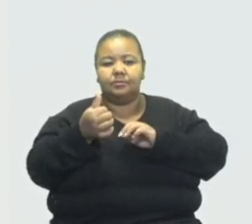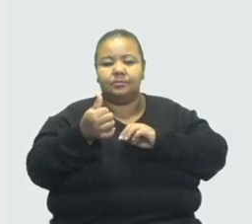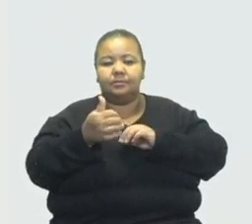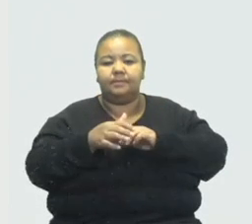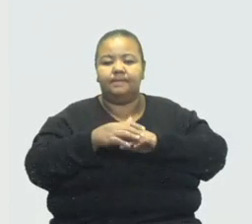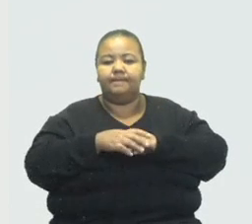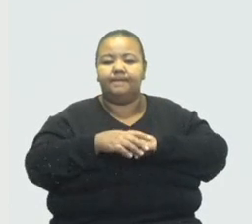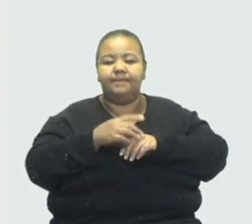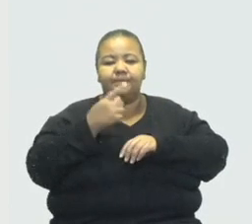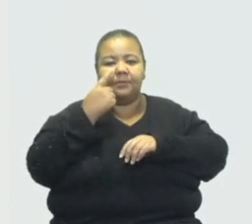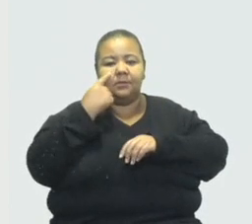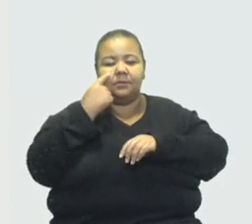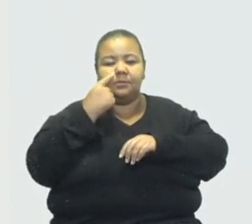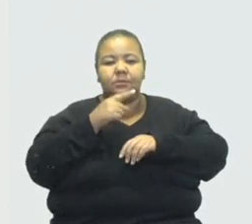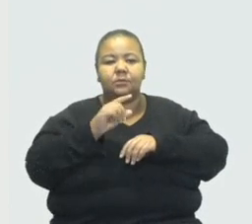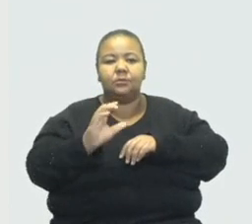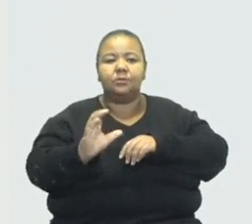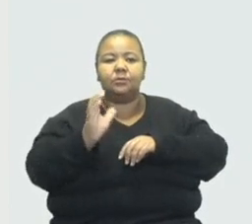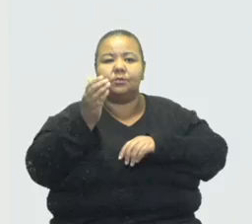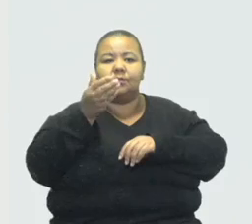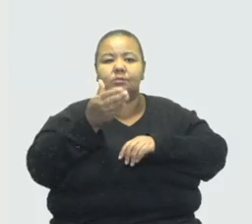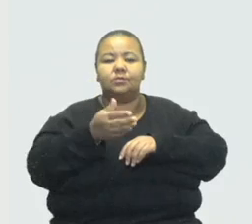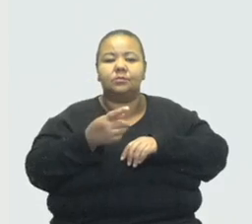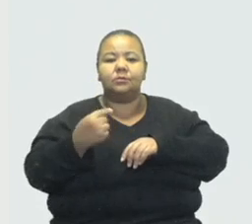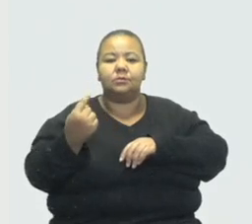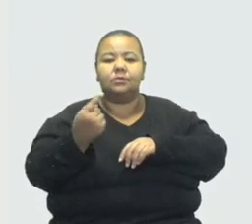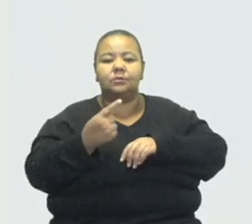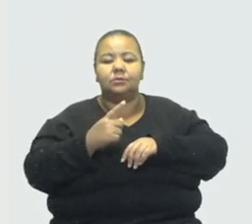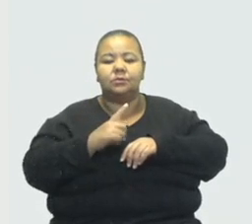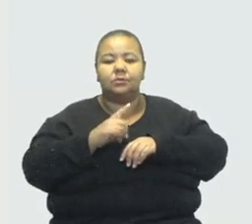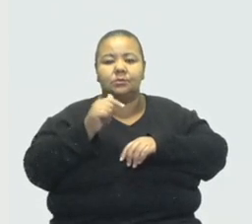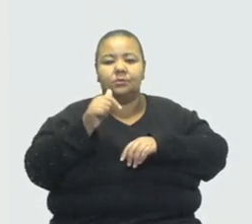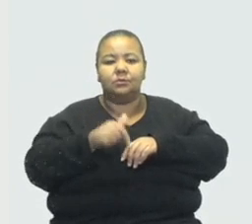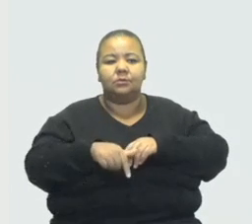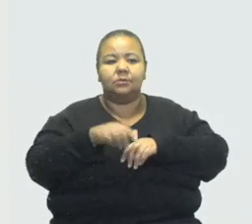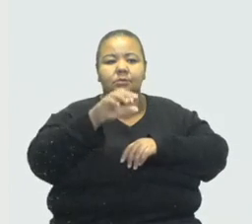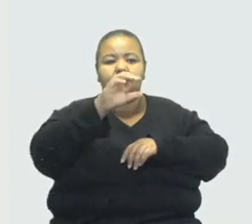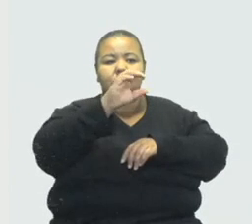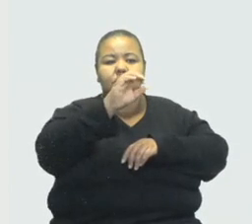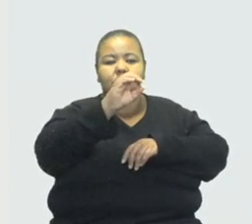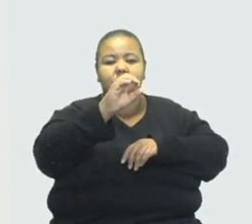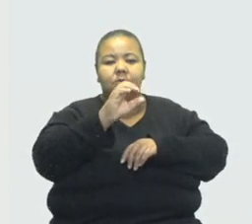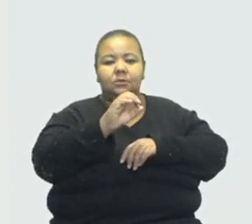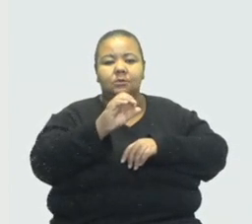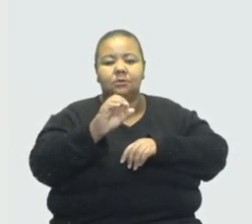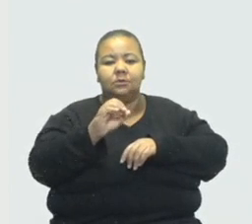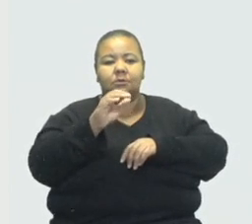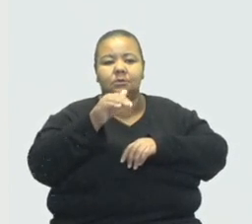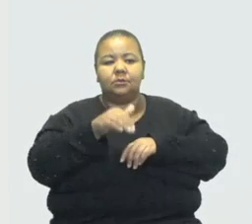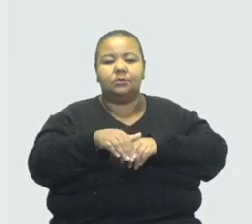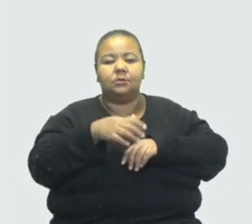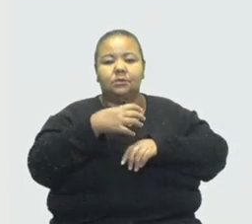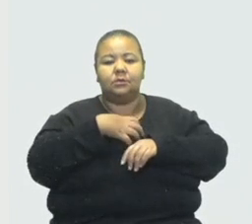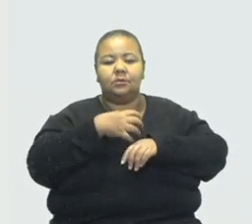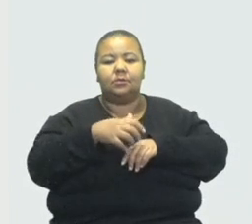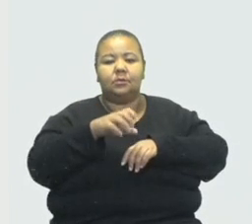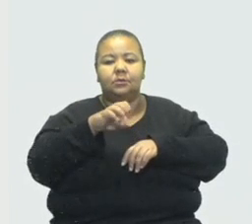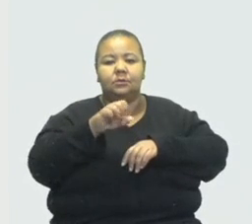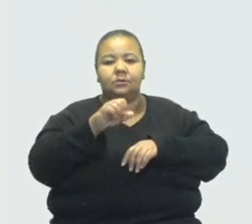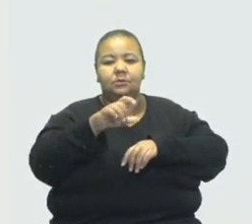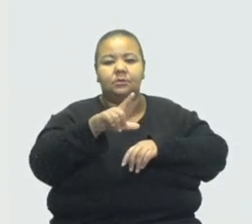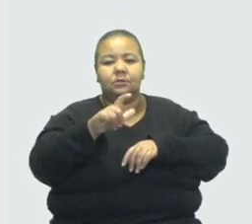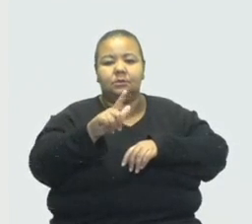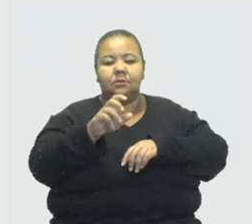resposta. Observe o que aconteceu. Nós temos aqui, ó, 0, 0, 0. Chegamos já na nossa forma escalonada